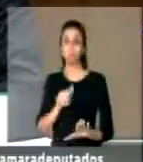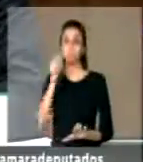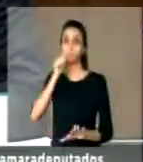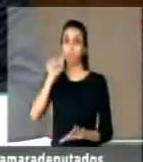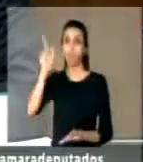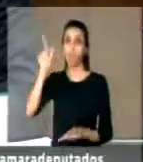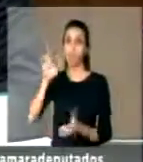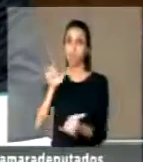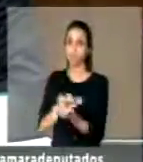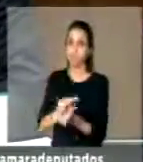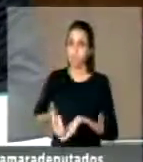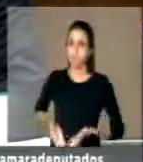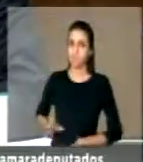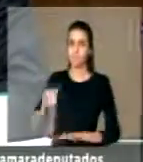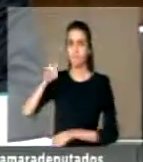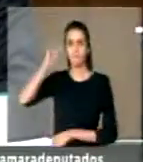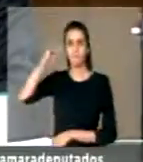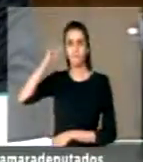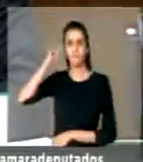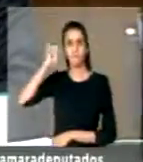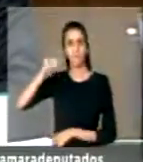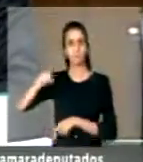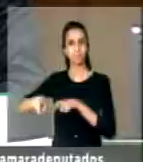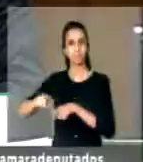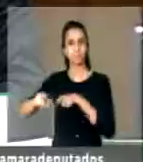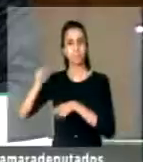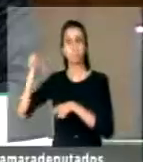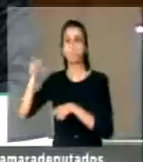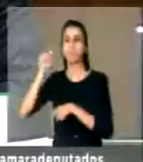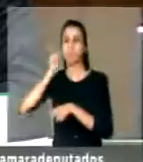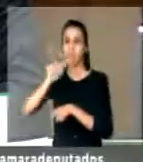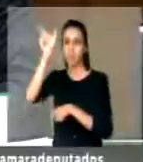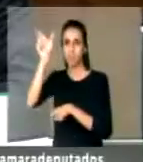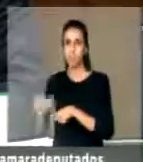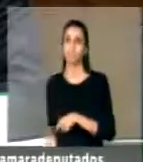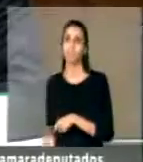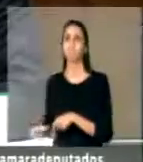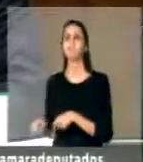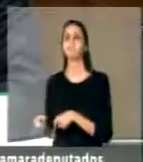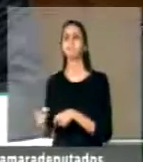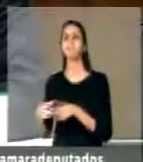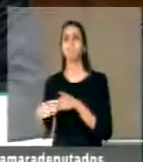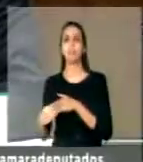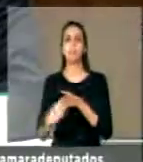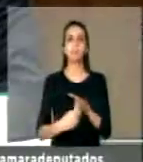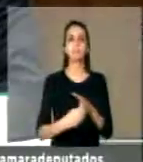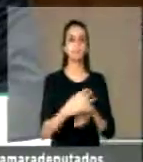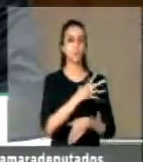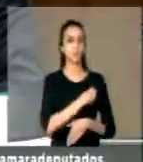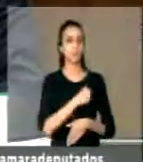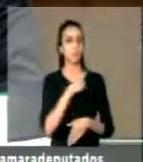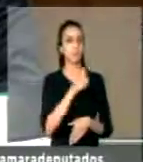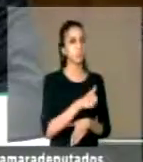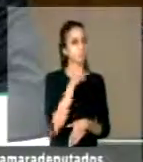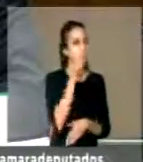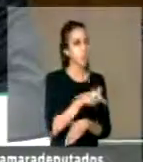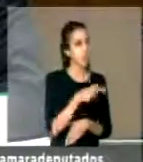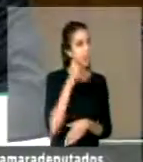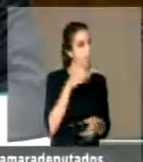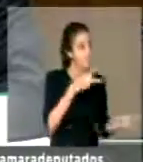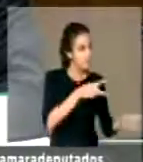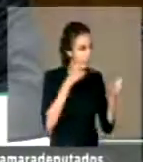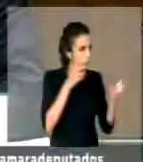fazenda Caiçara, em Exu, vindo deixar os filhos para estudar no seminário de Olinda, contamina-se dos